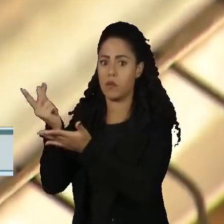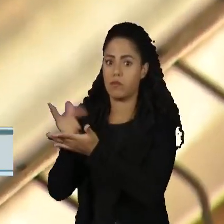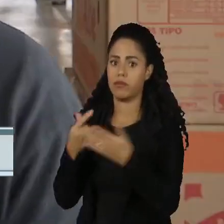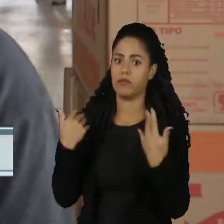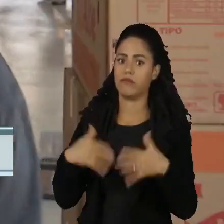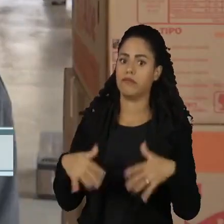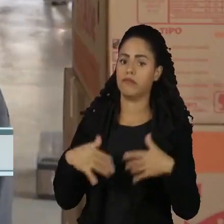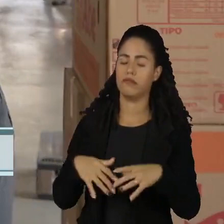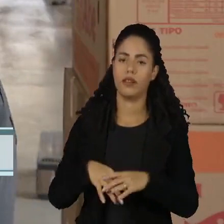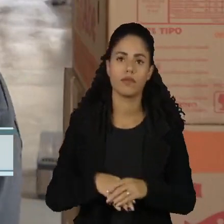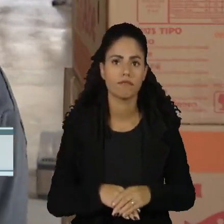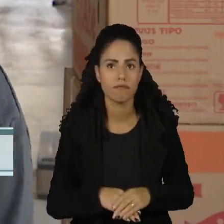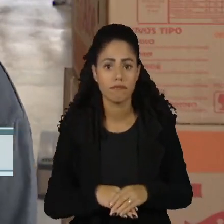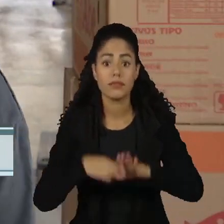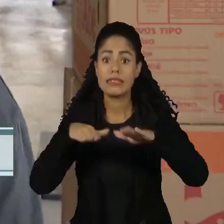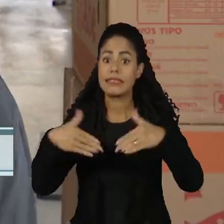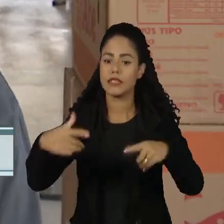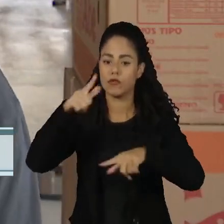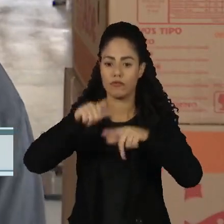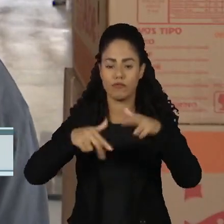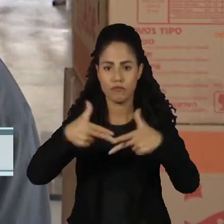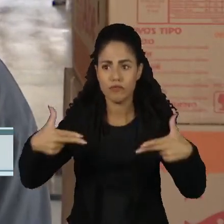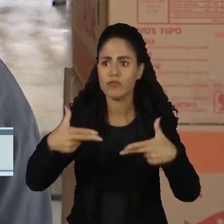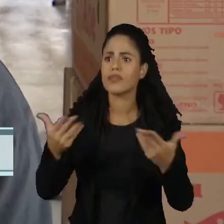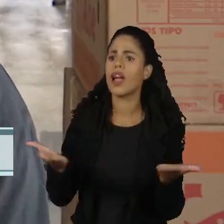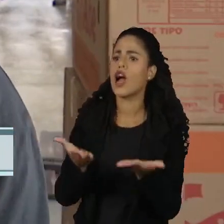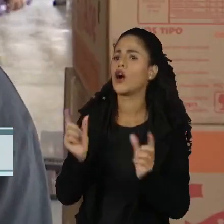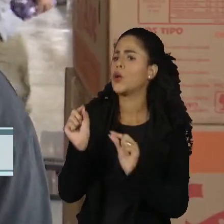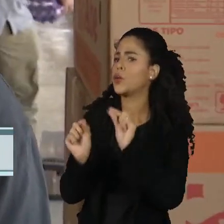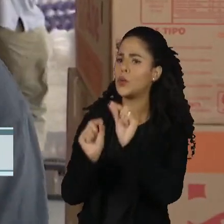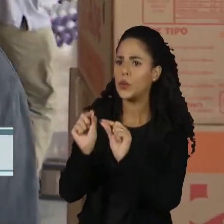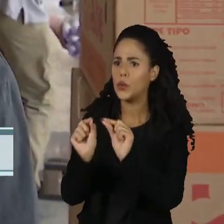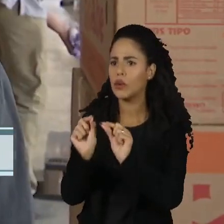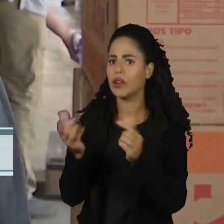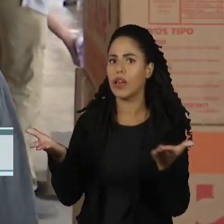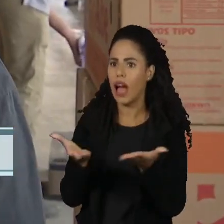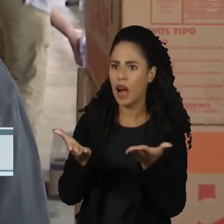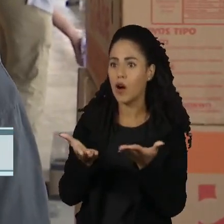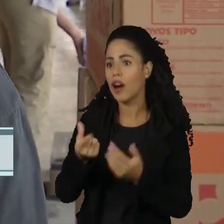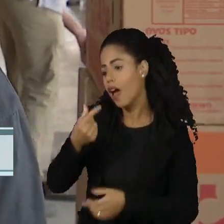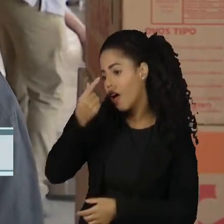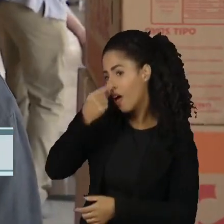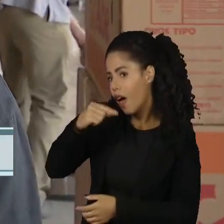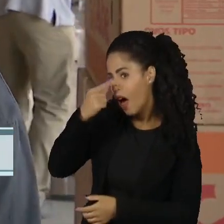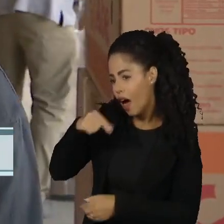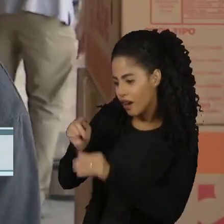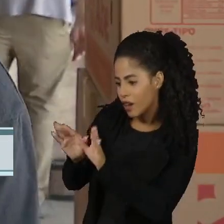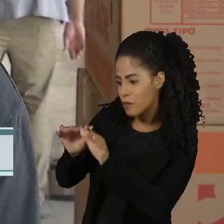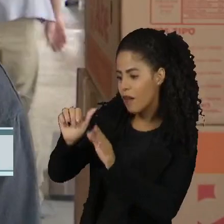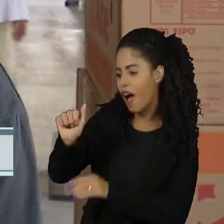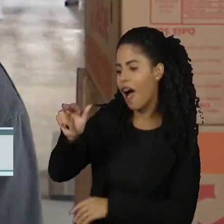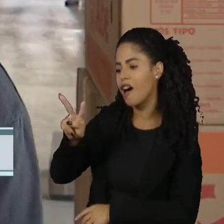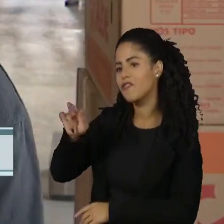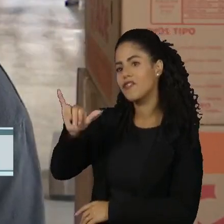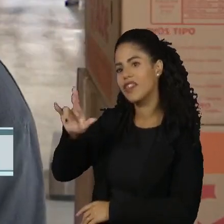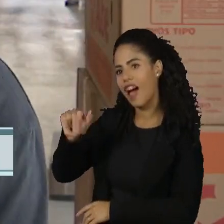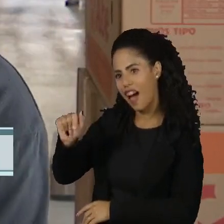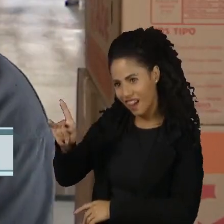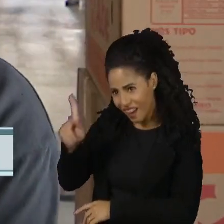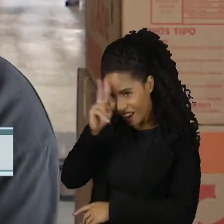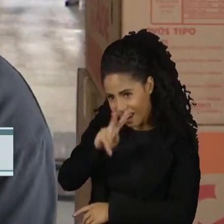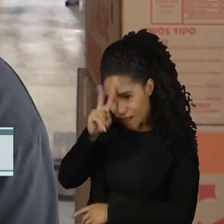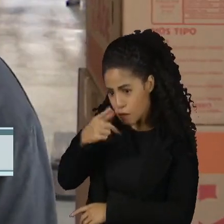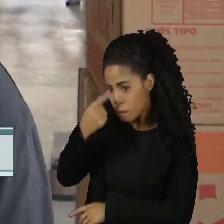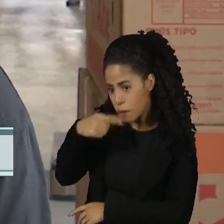preços. Esse produto agora, no início do ano, também foi pressionado pela questão da gripe aviária que atingiu a América. Grandes